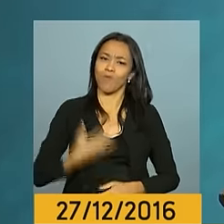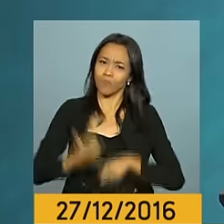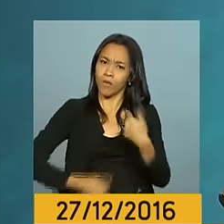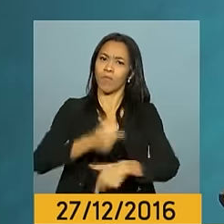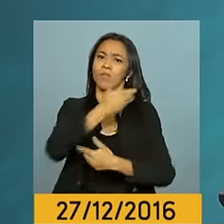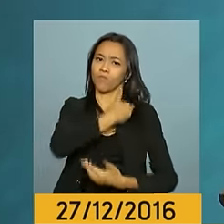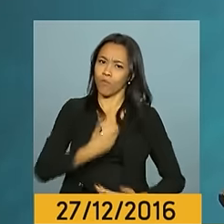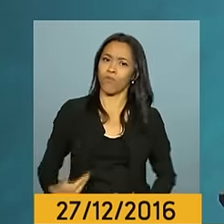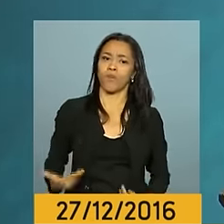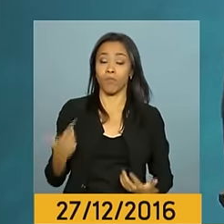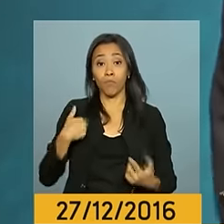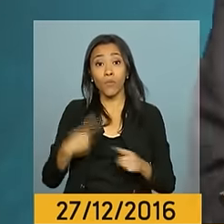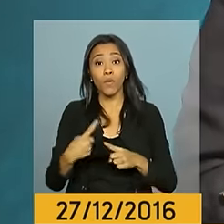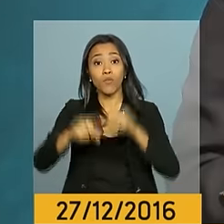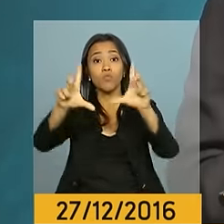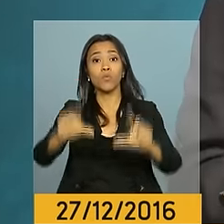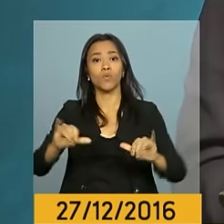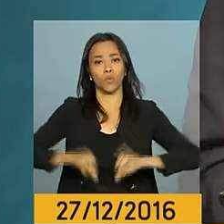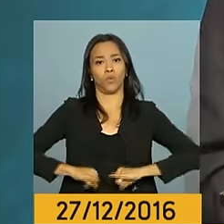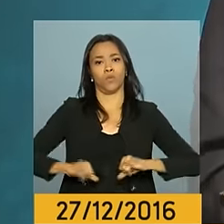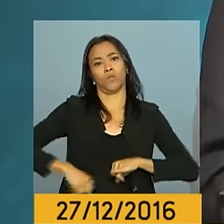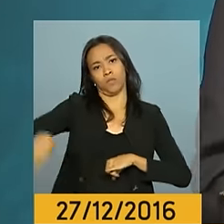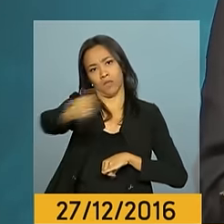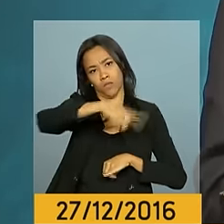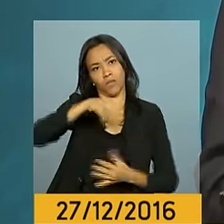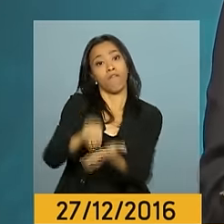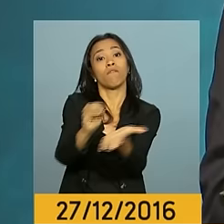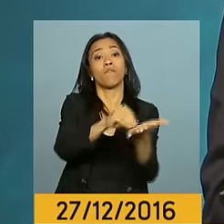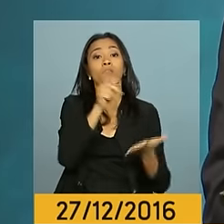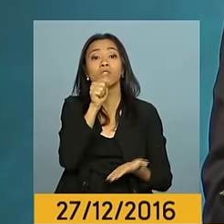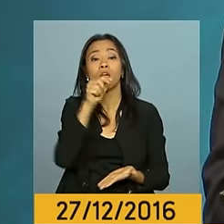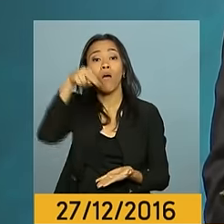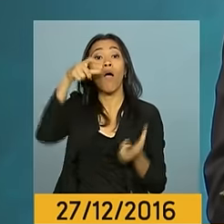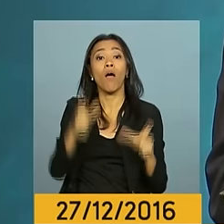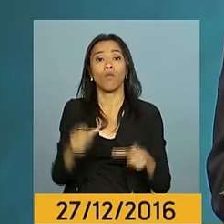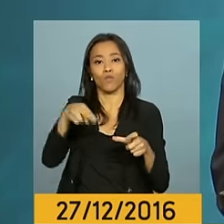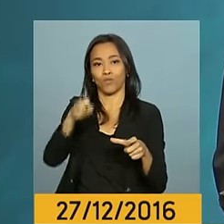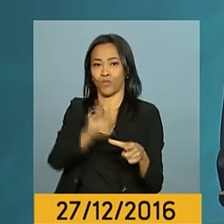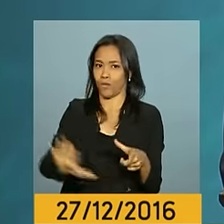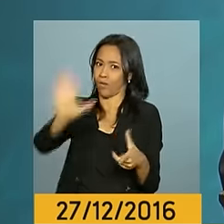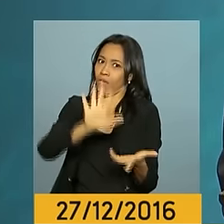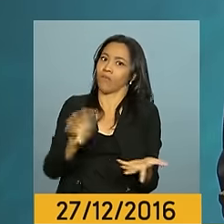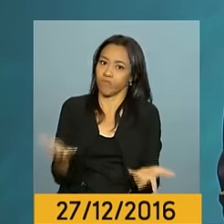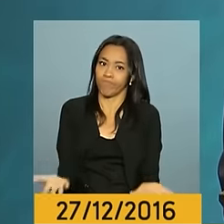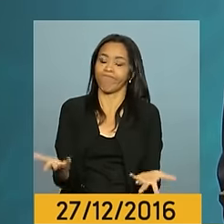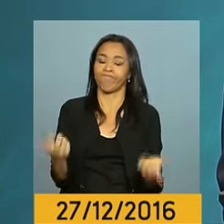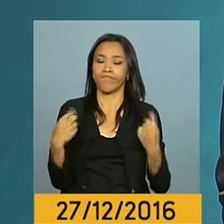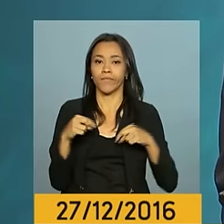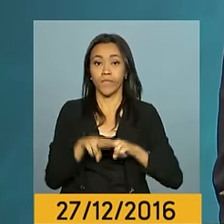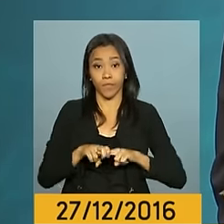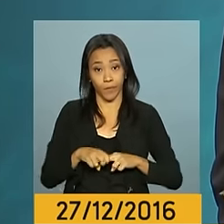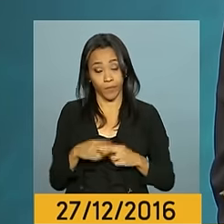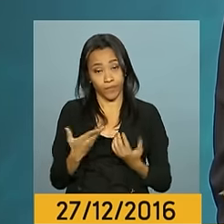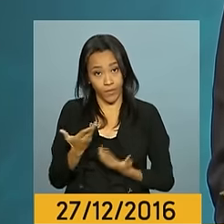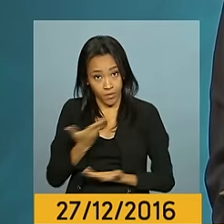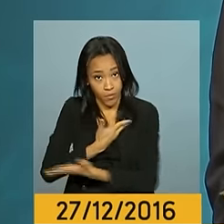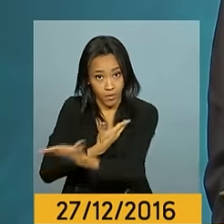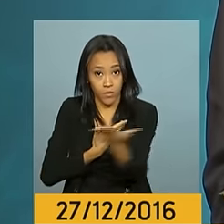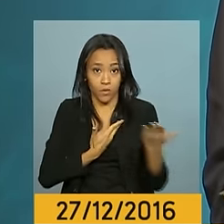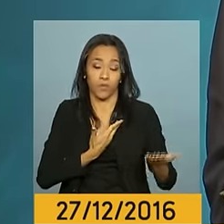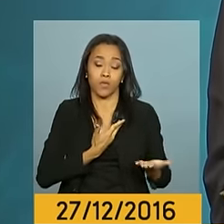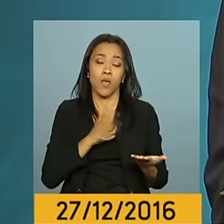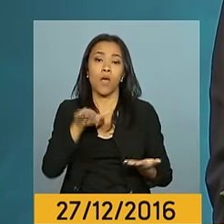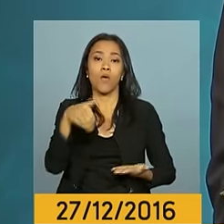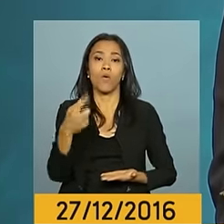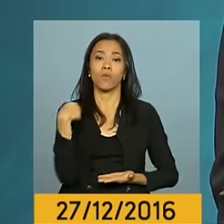redimi o problema da água no nordeste portanto meus amigos quando nós